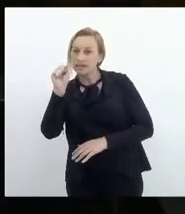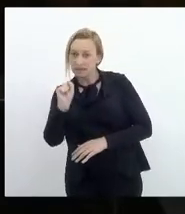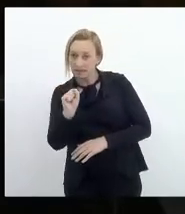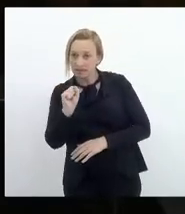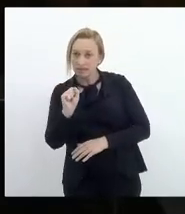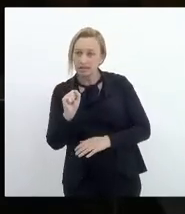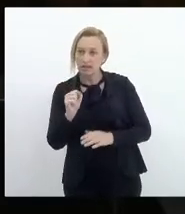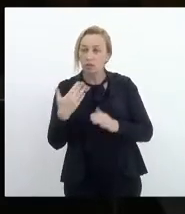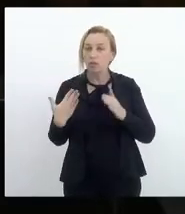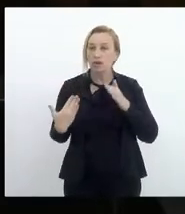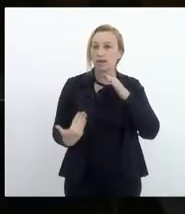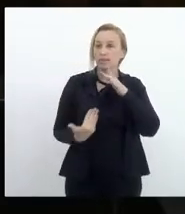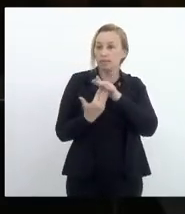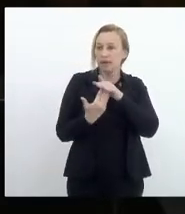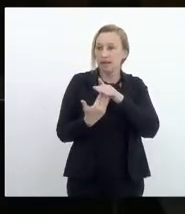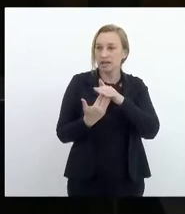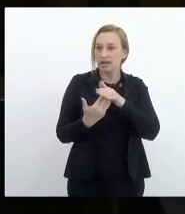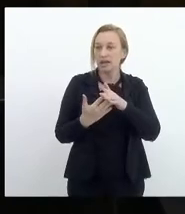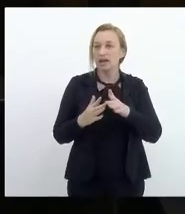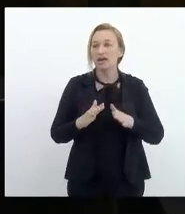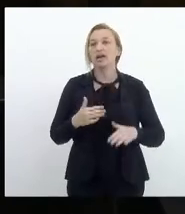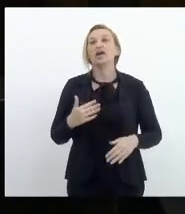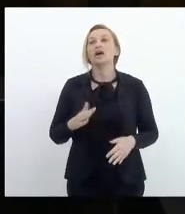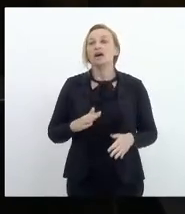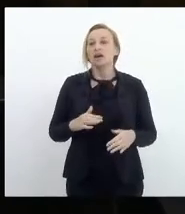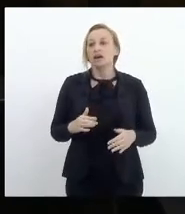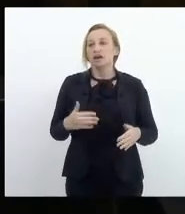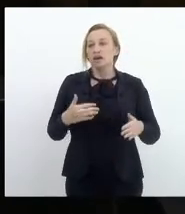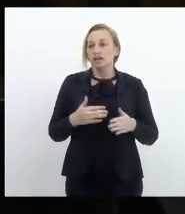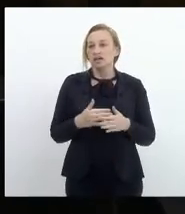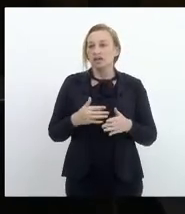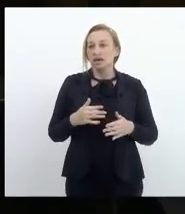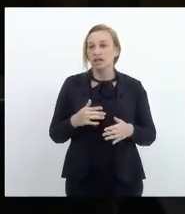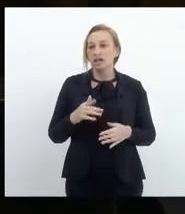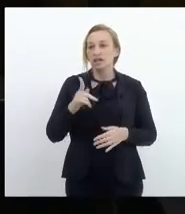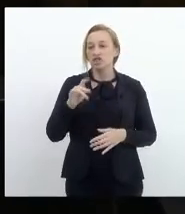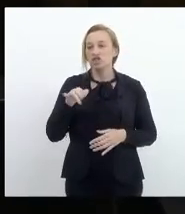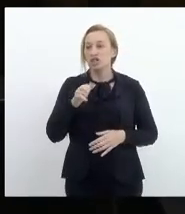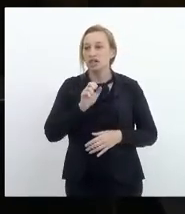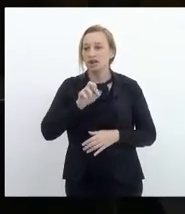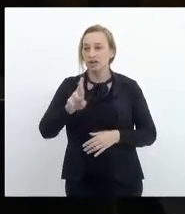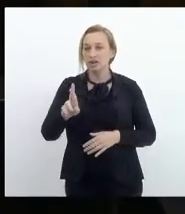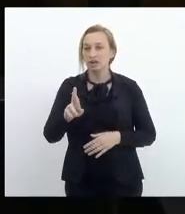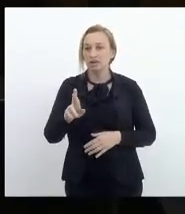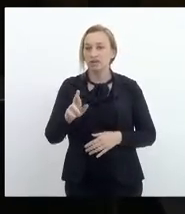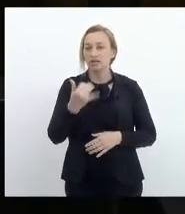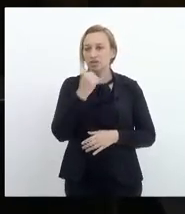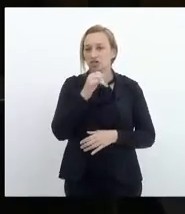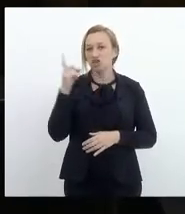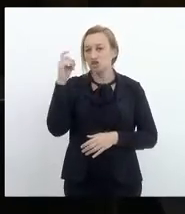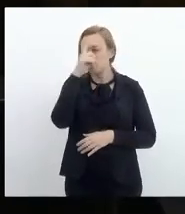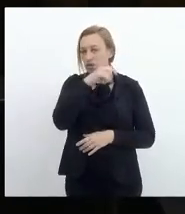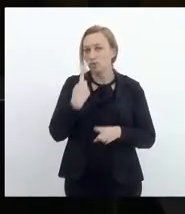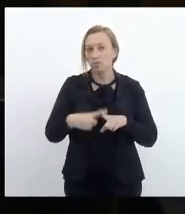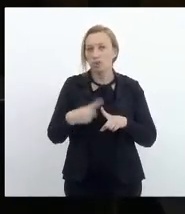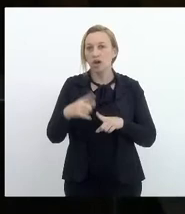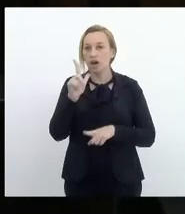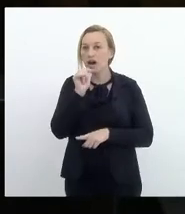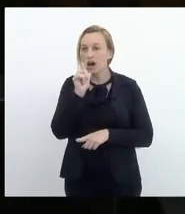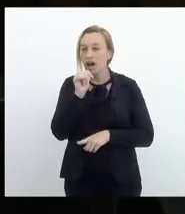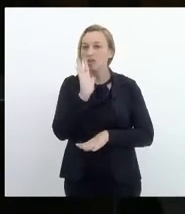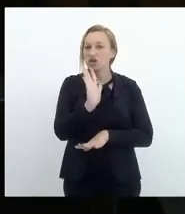limite e até a geração de energia fica difícil porque a água